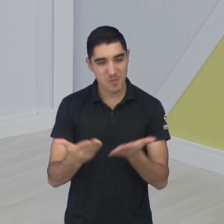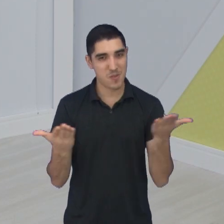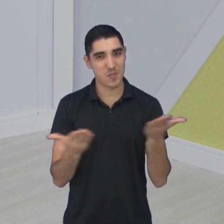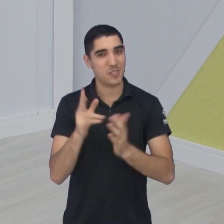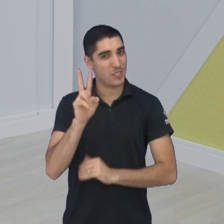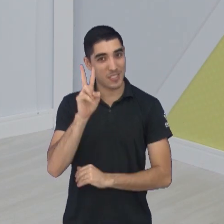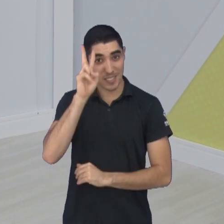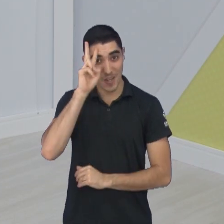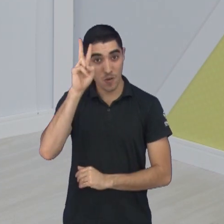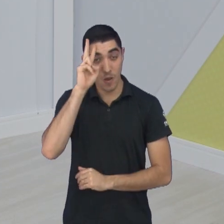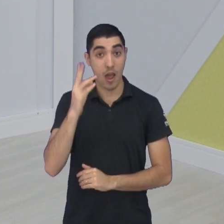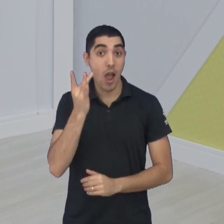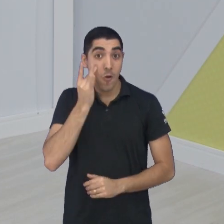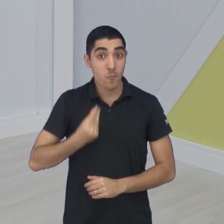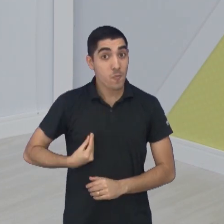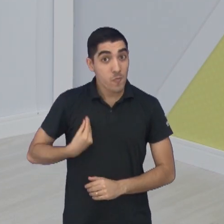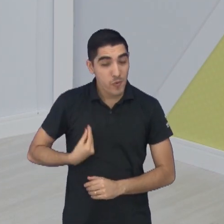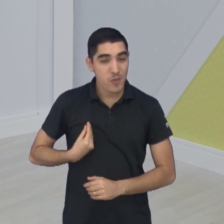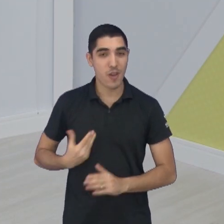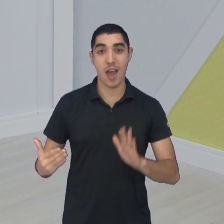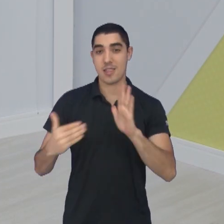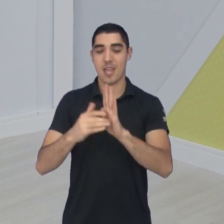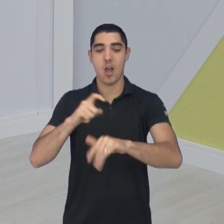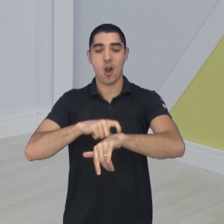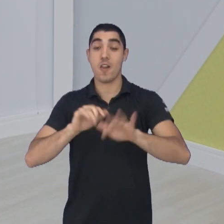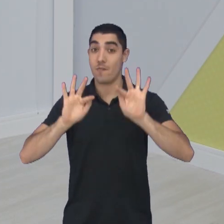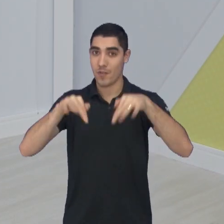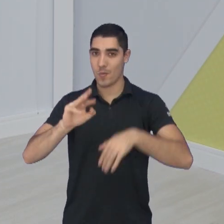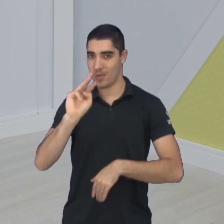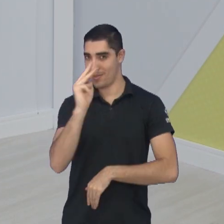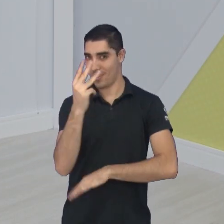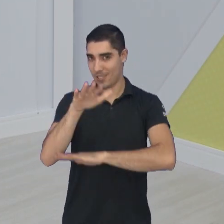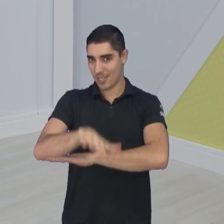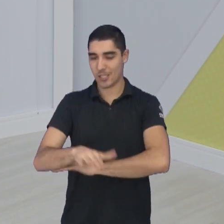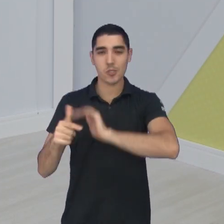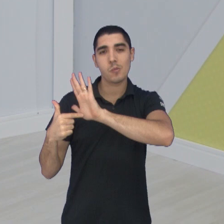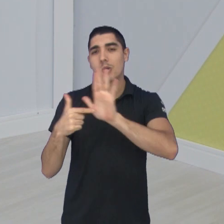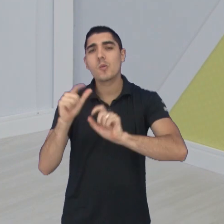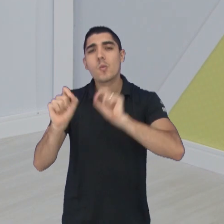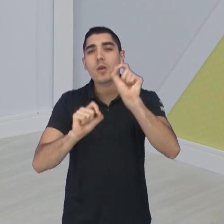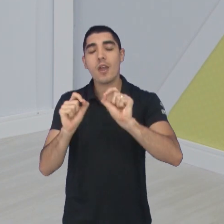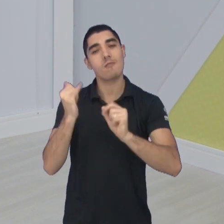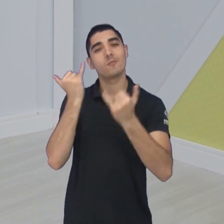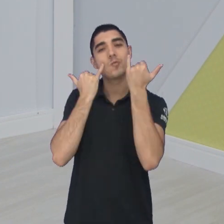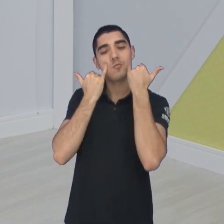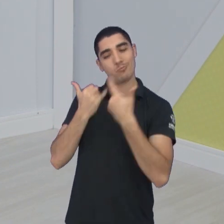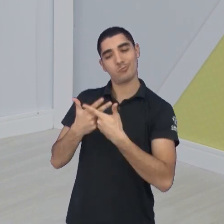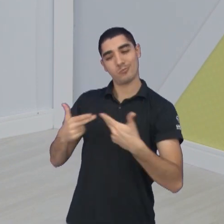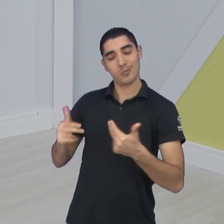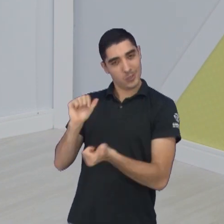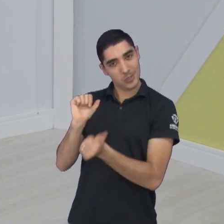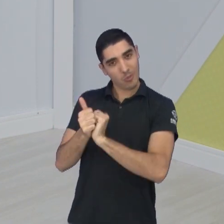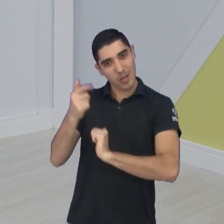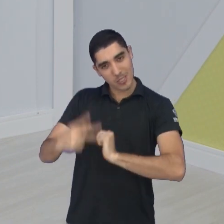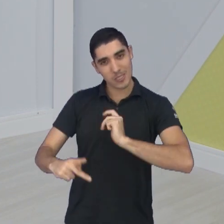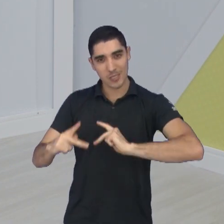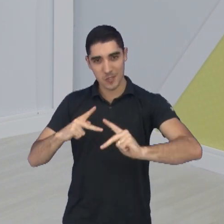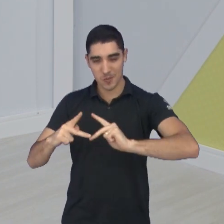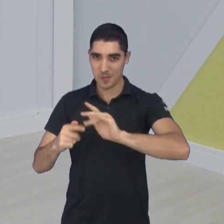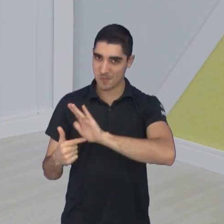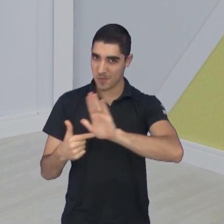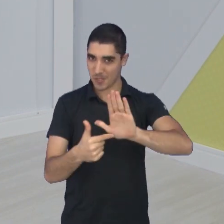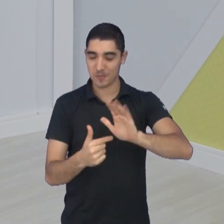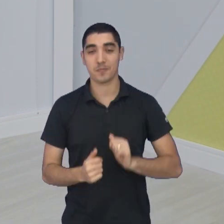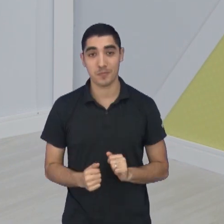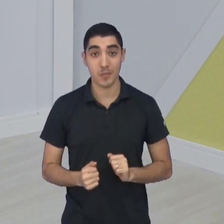nesta segunda-feira ao Vivaço, até às 3 da tarde, trazendo as principais informações do esporte aqui da nossa cidade. Aqui